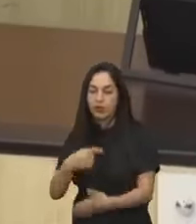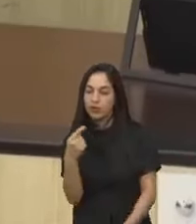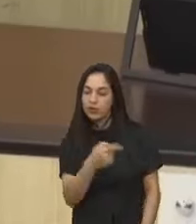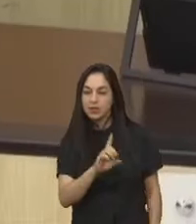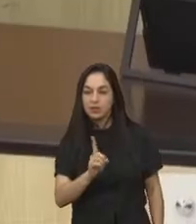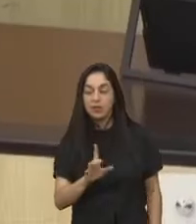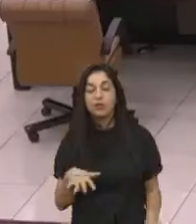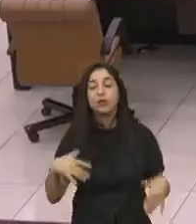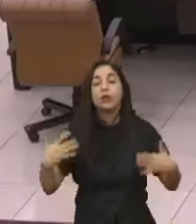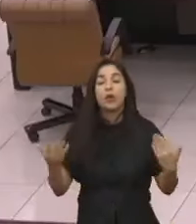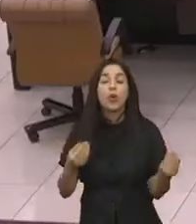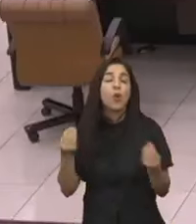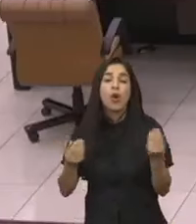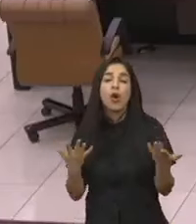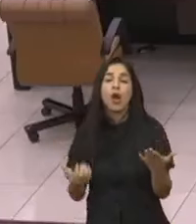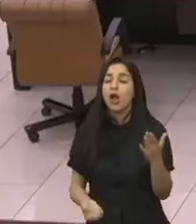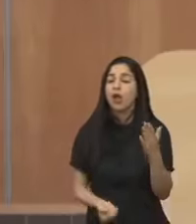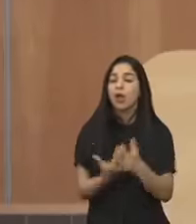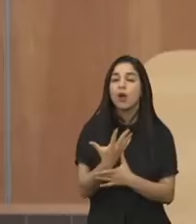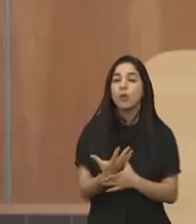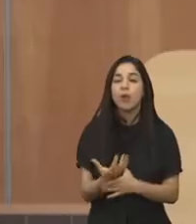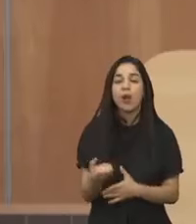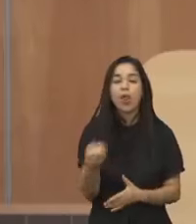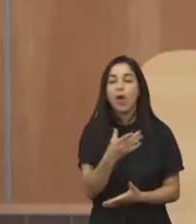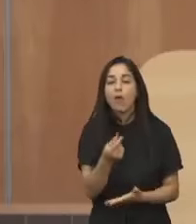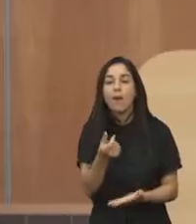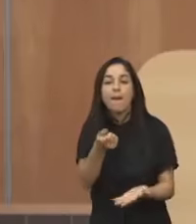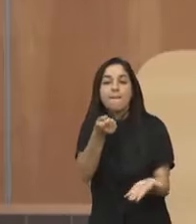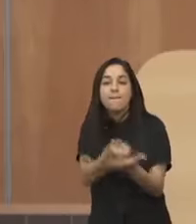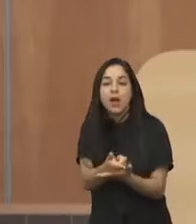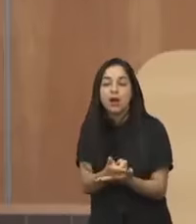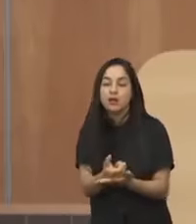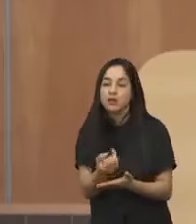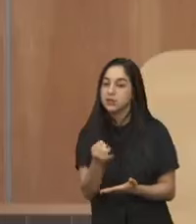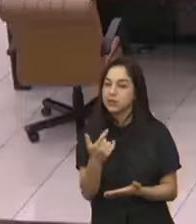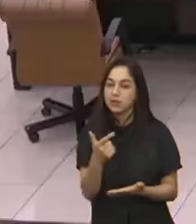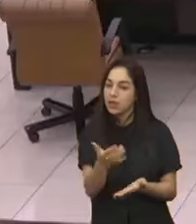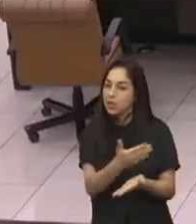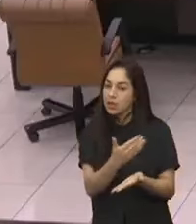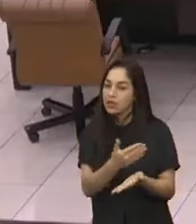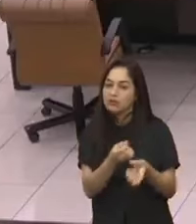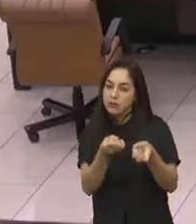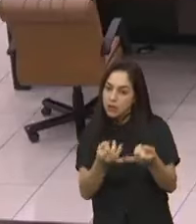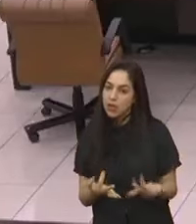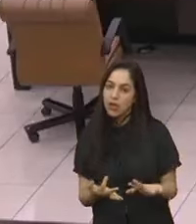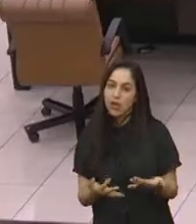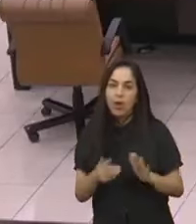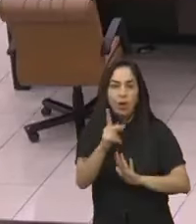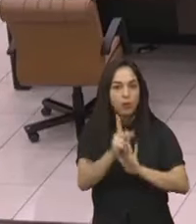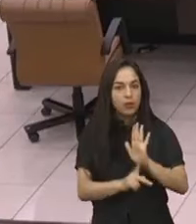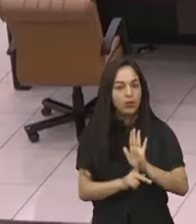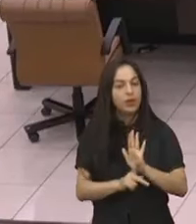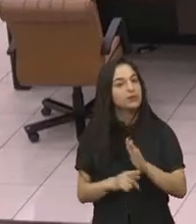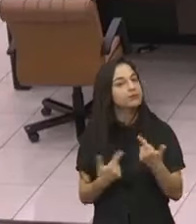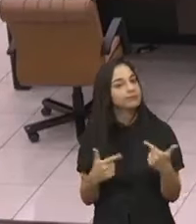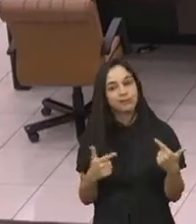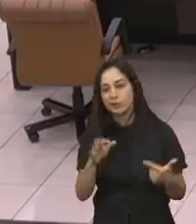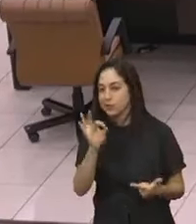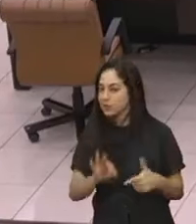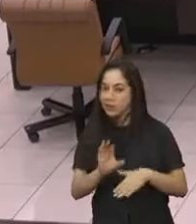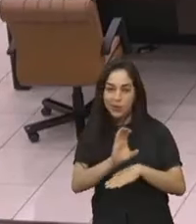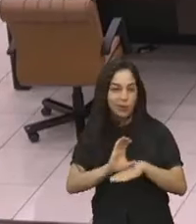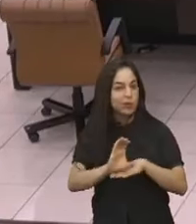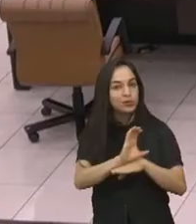Mas como fica a criação de uma nova despesa sem a previsão legal específica? O projeto se torna inconstitucional.